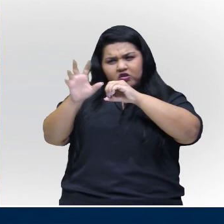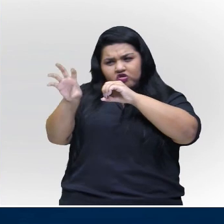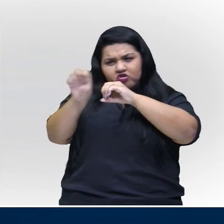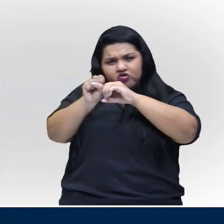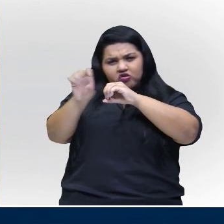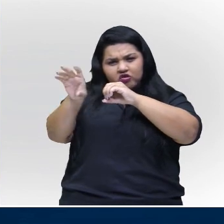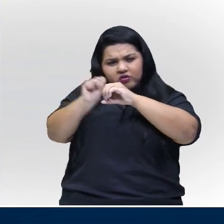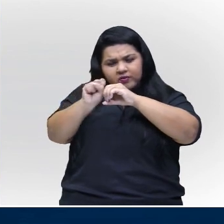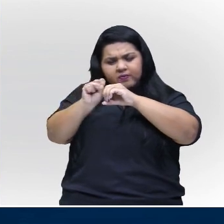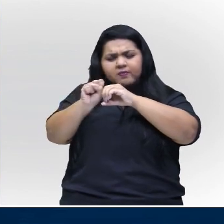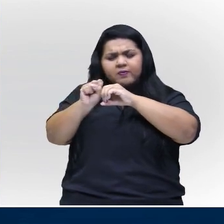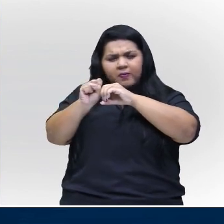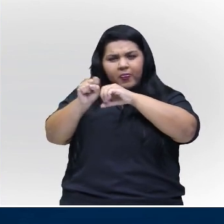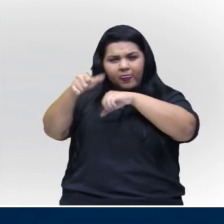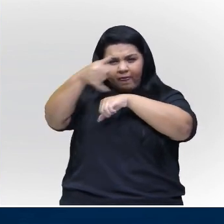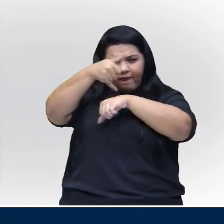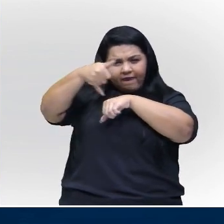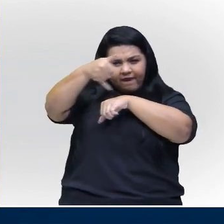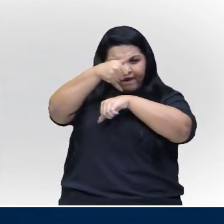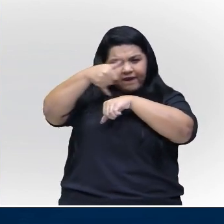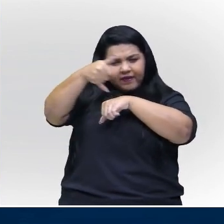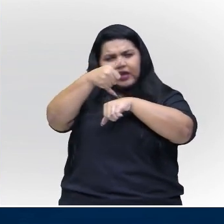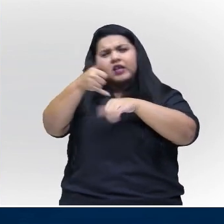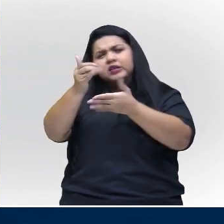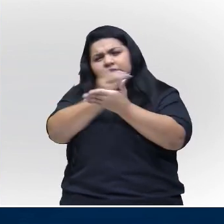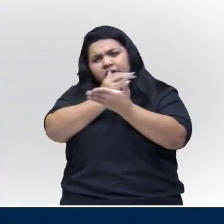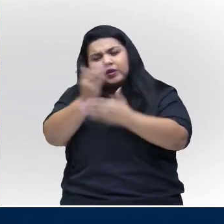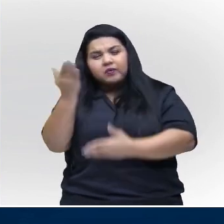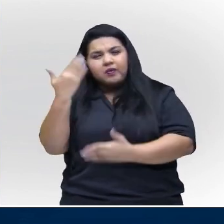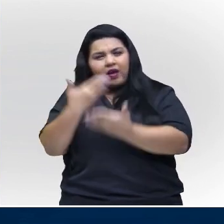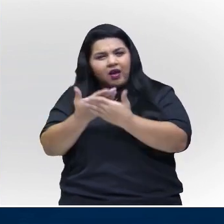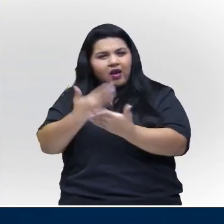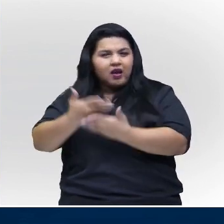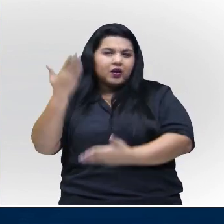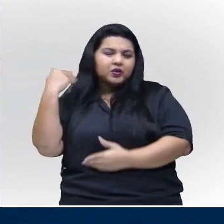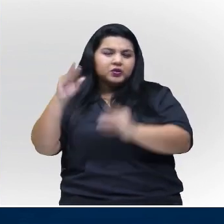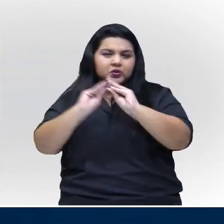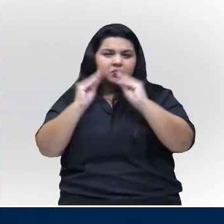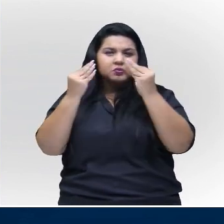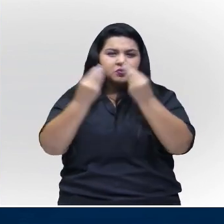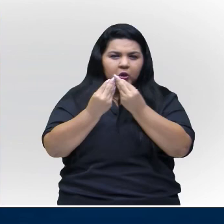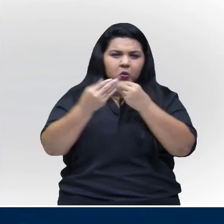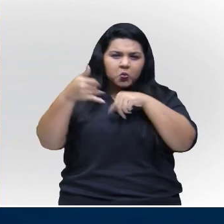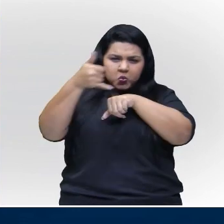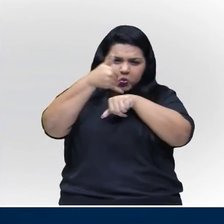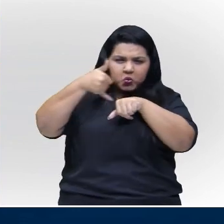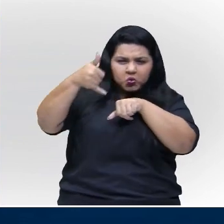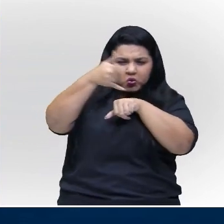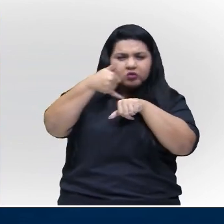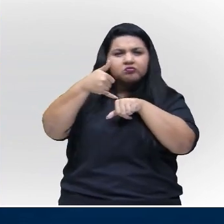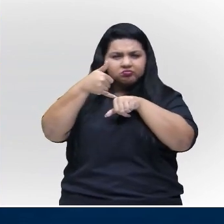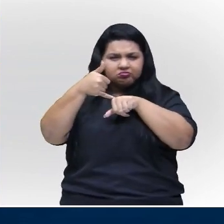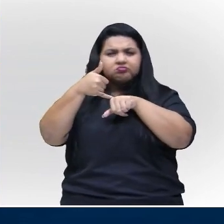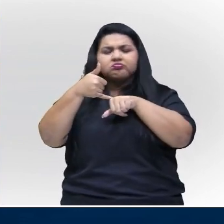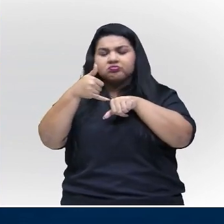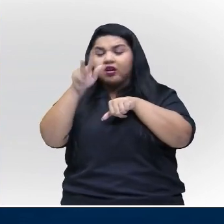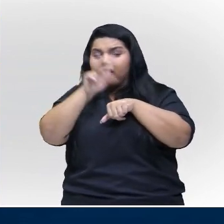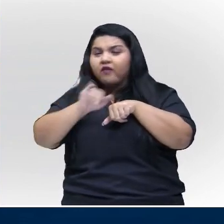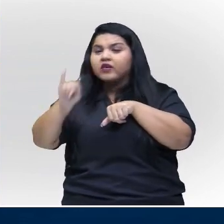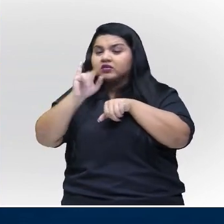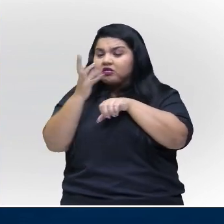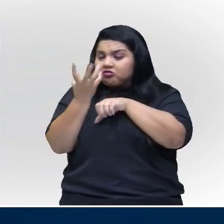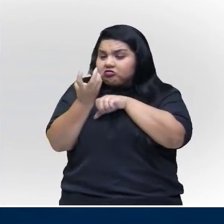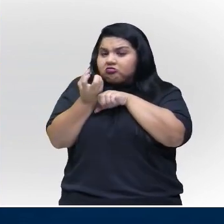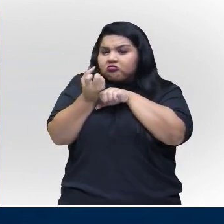e aminoácidos. Lembra que a gente estudou em aulas anteriores essas substâncias, como as gorduras, os aminoácidos, e eles vão ser